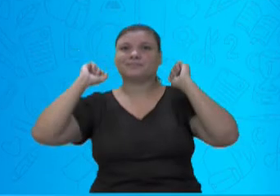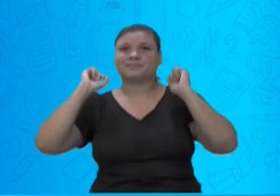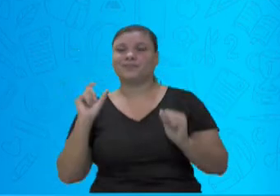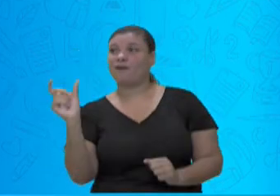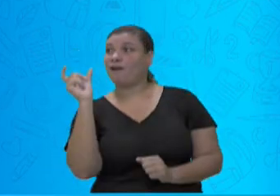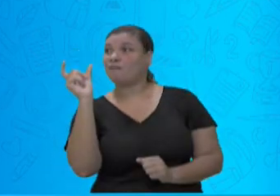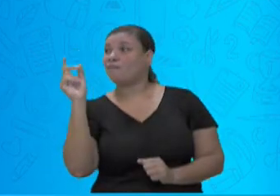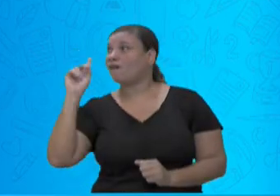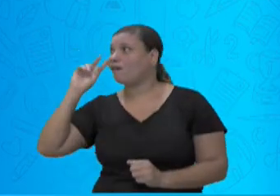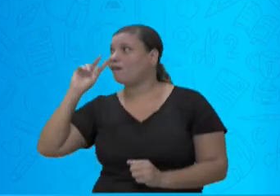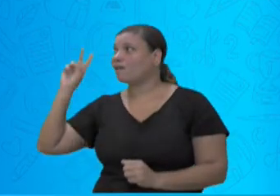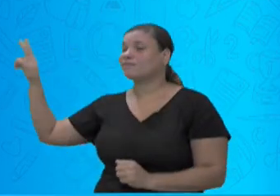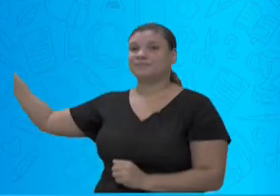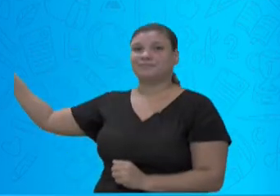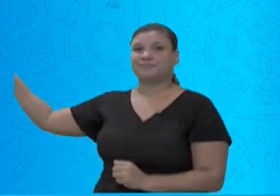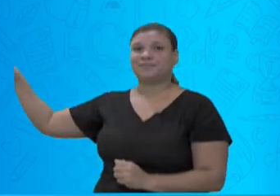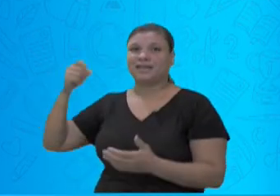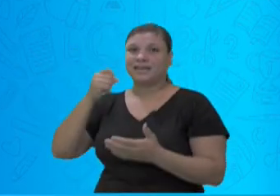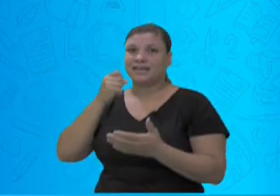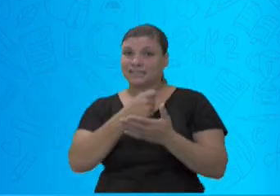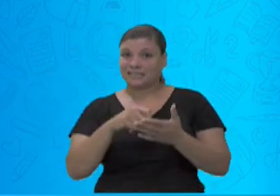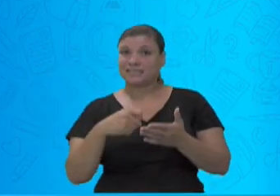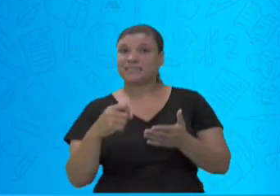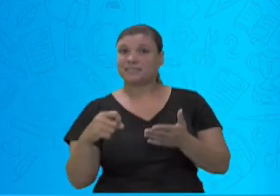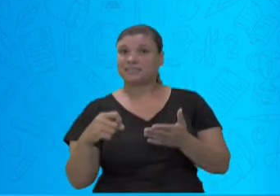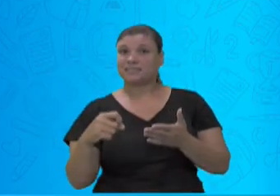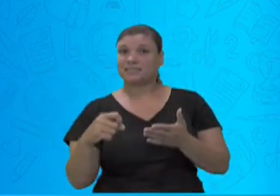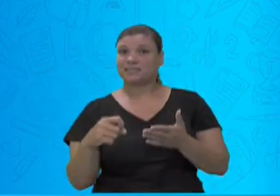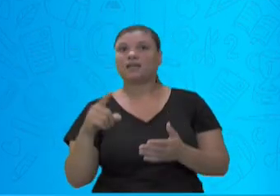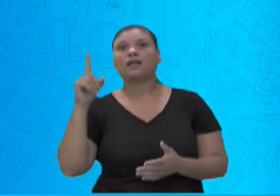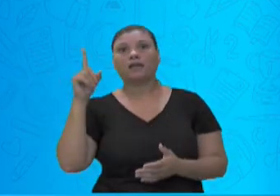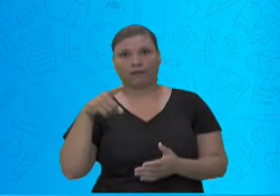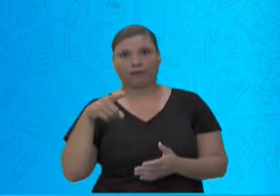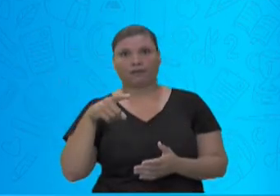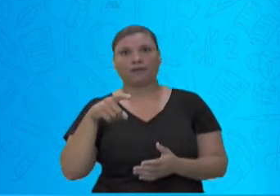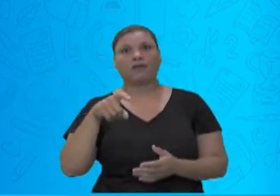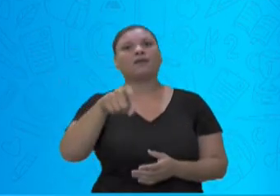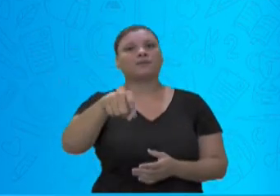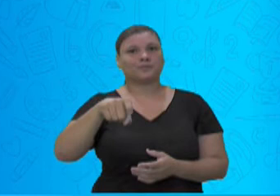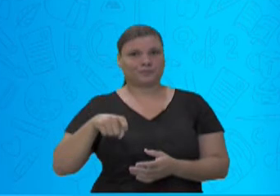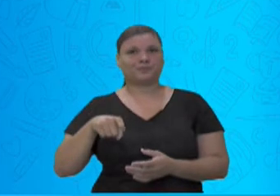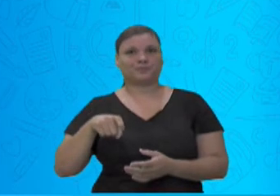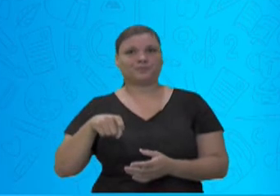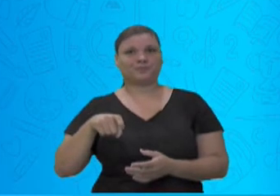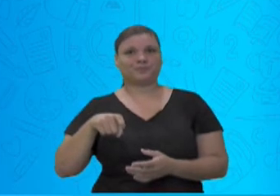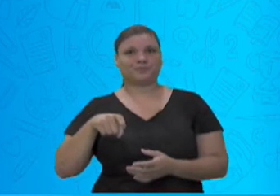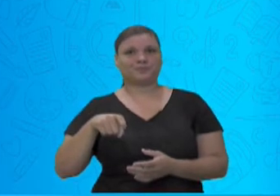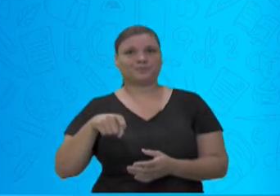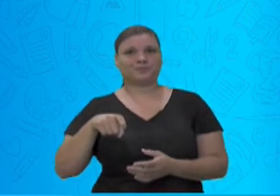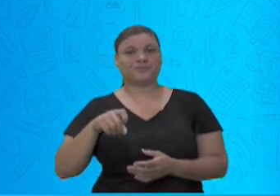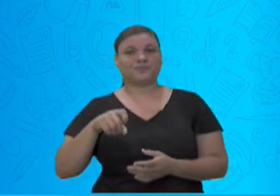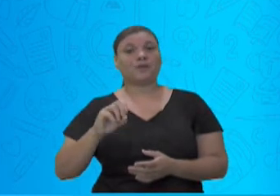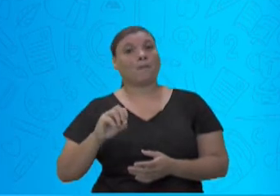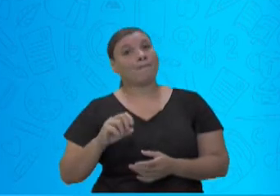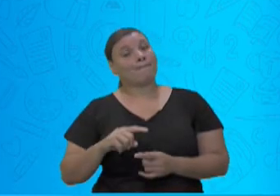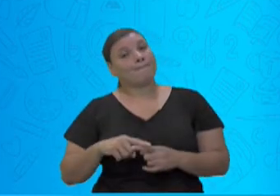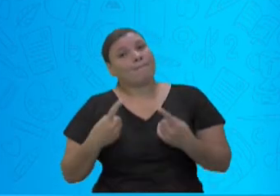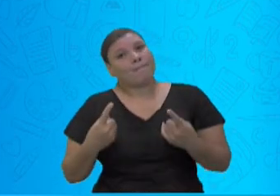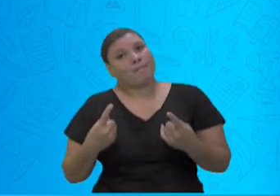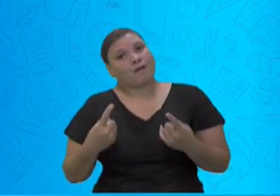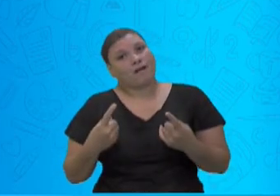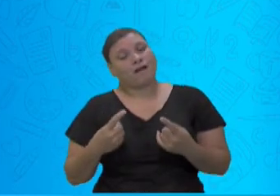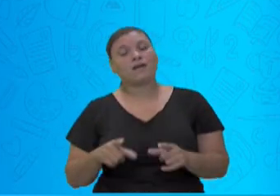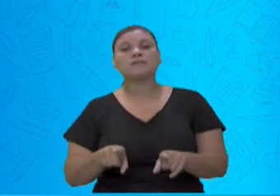shampoo foi escrita com X. Ela é escrita com X. Mas ela é uma palavra